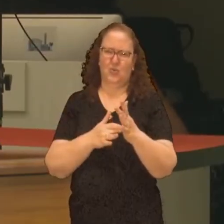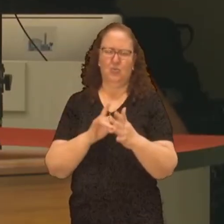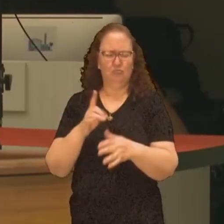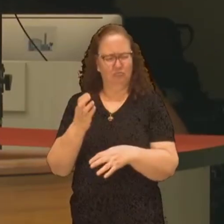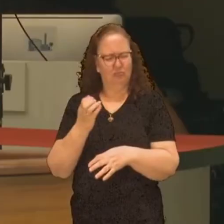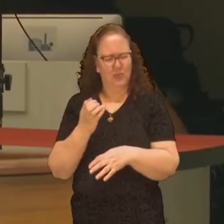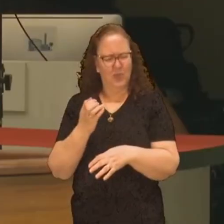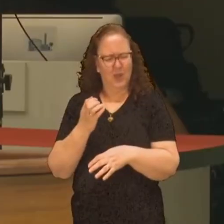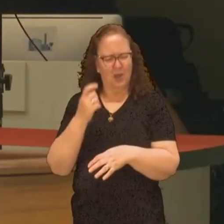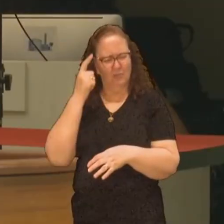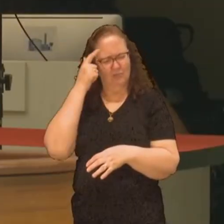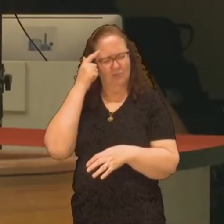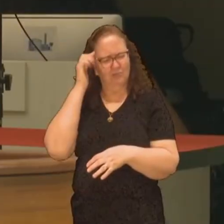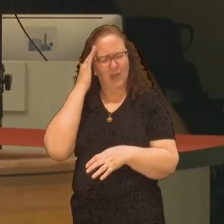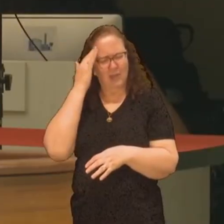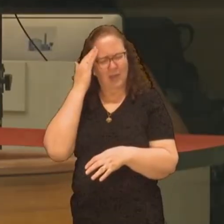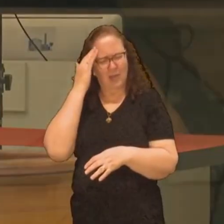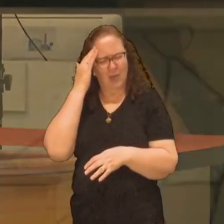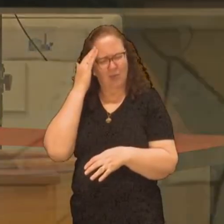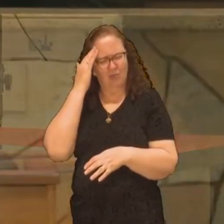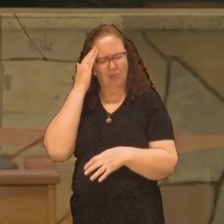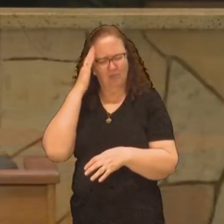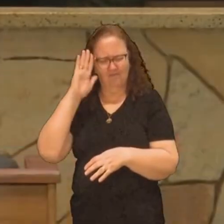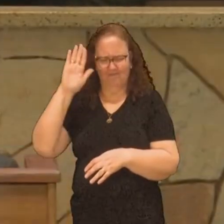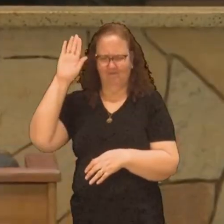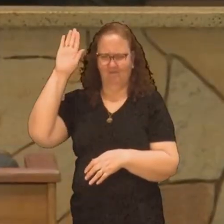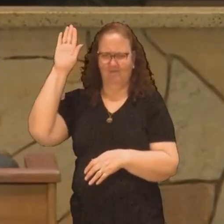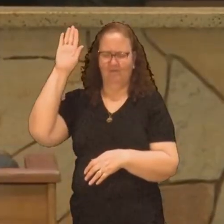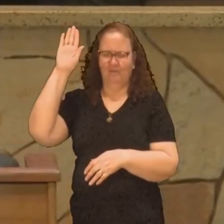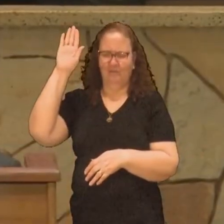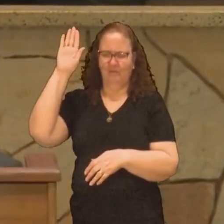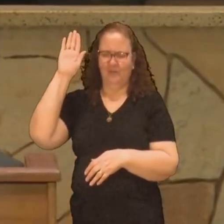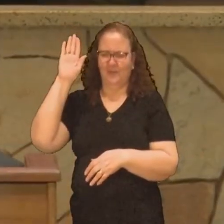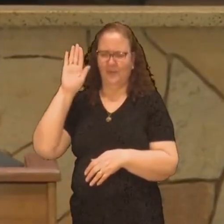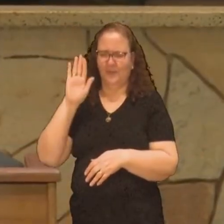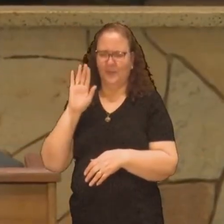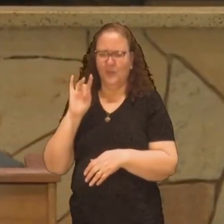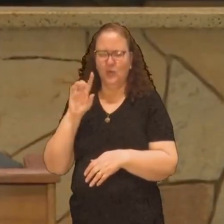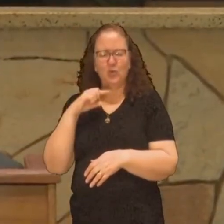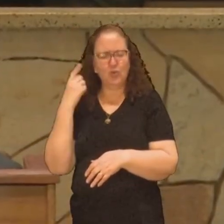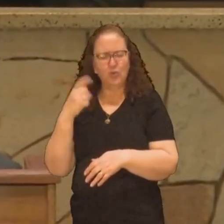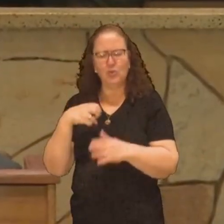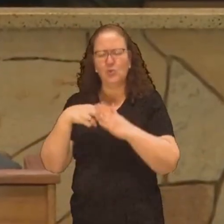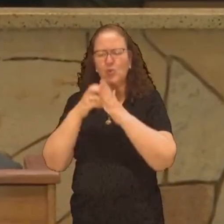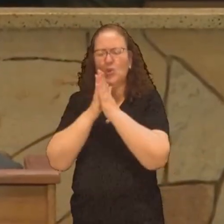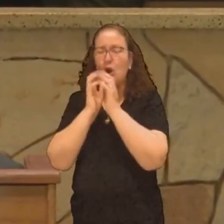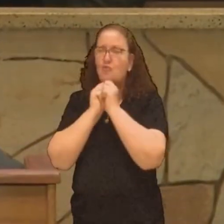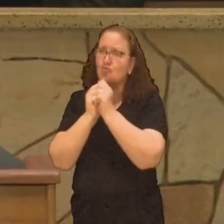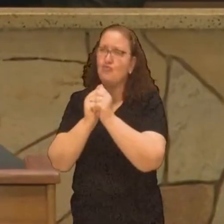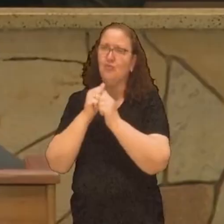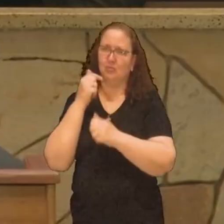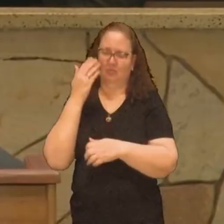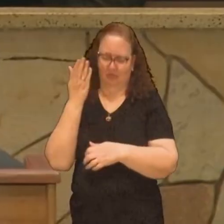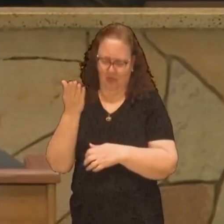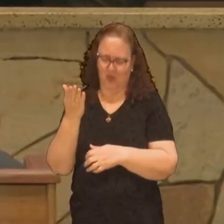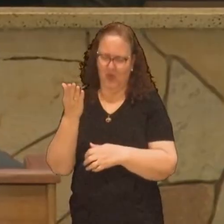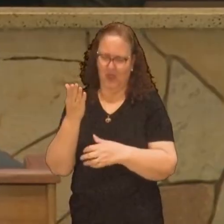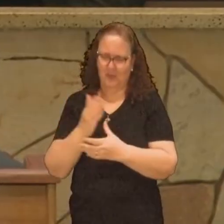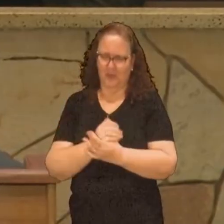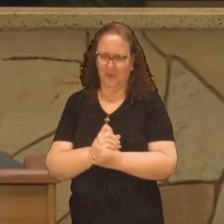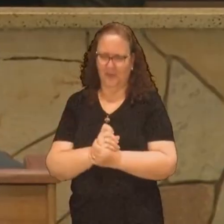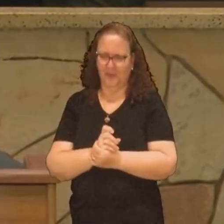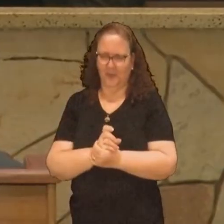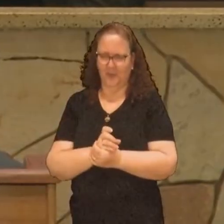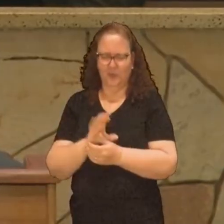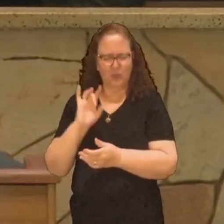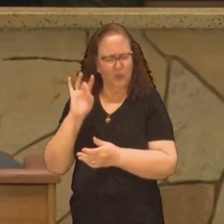gostaria de tomar essa decisão, levante sua mão bem alto, apenas para que nós possamos orar com você.